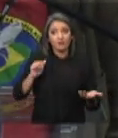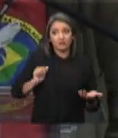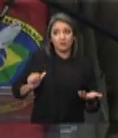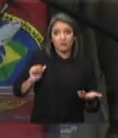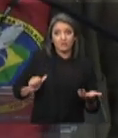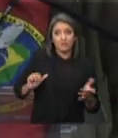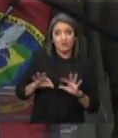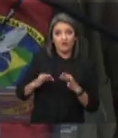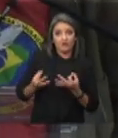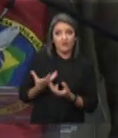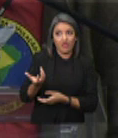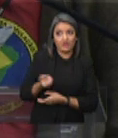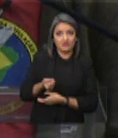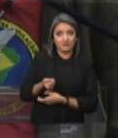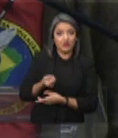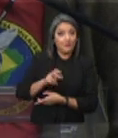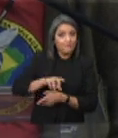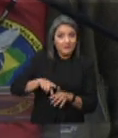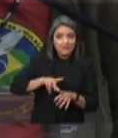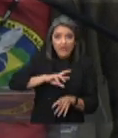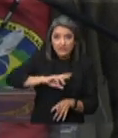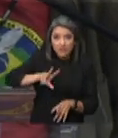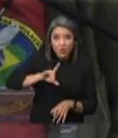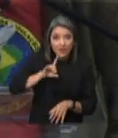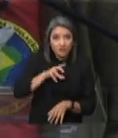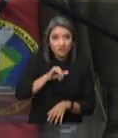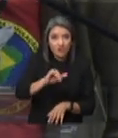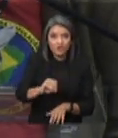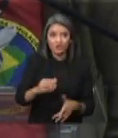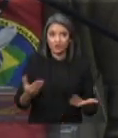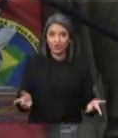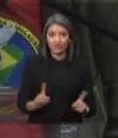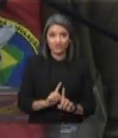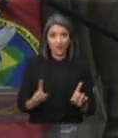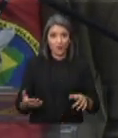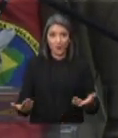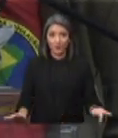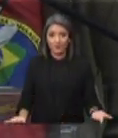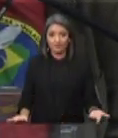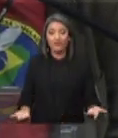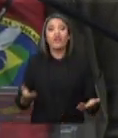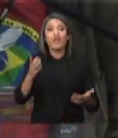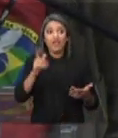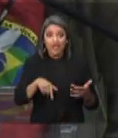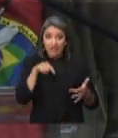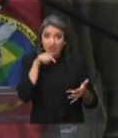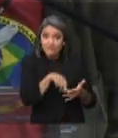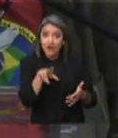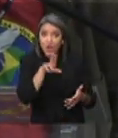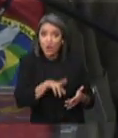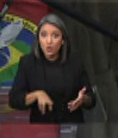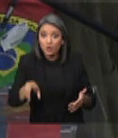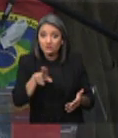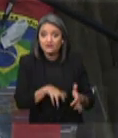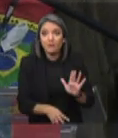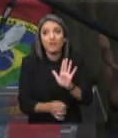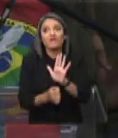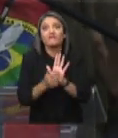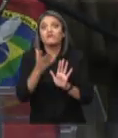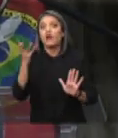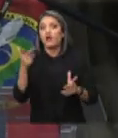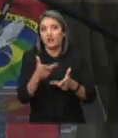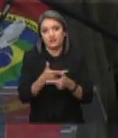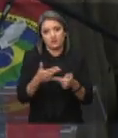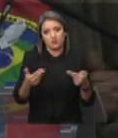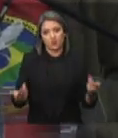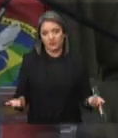o CAD único Não é só para isso o único som é uma ferramenta para ser utilizado para vários tipos